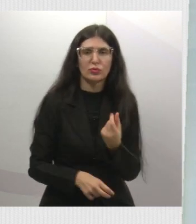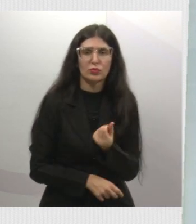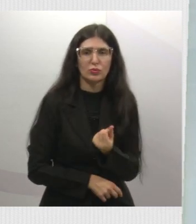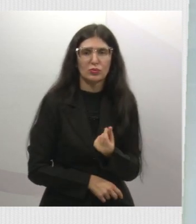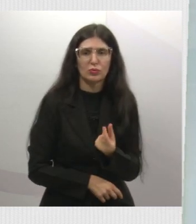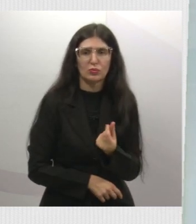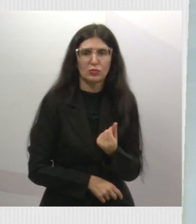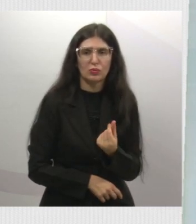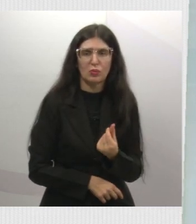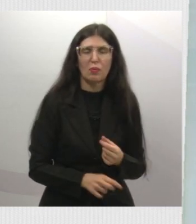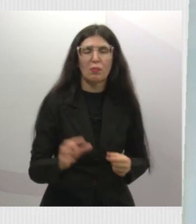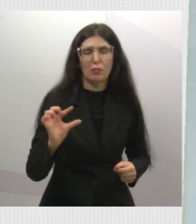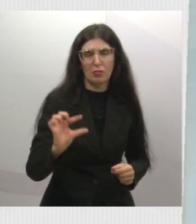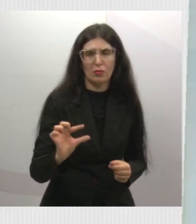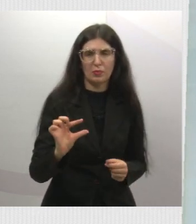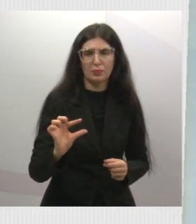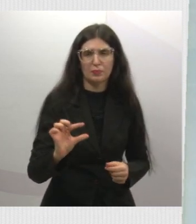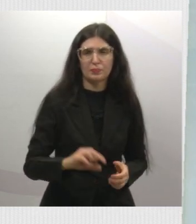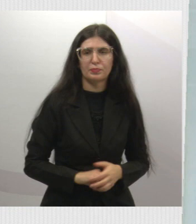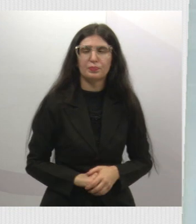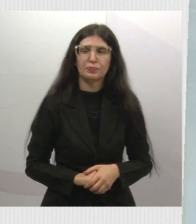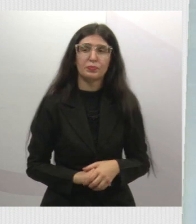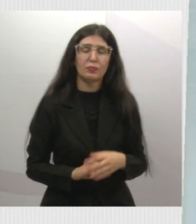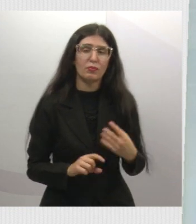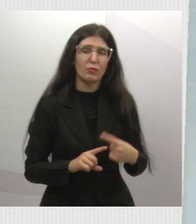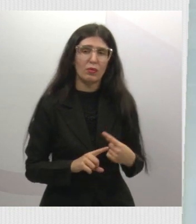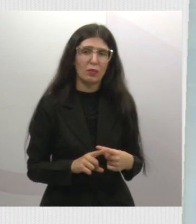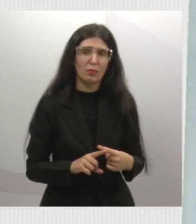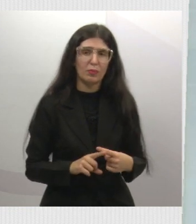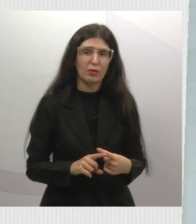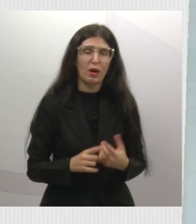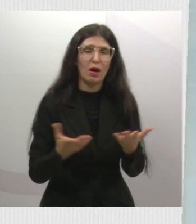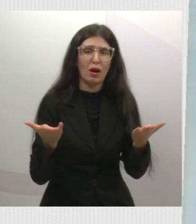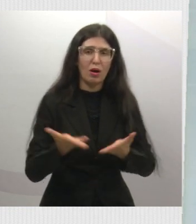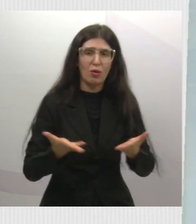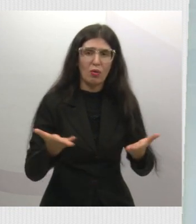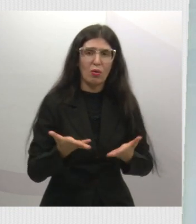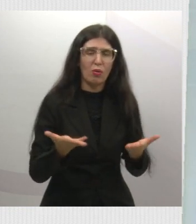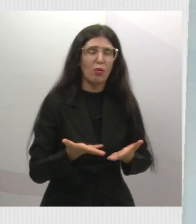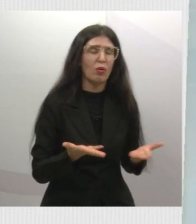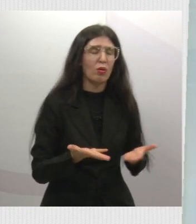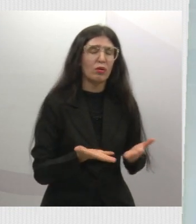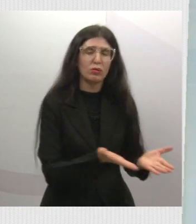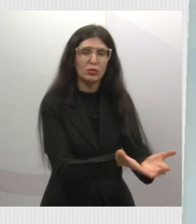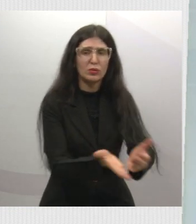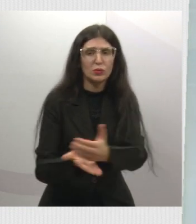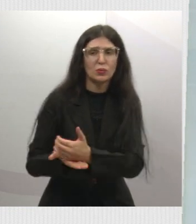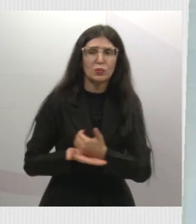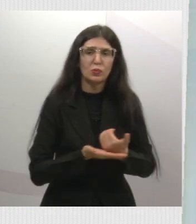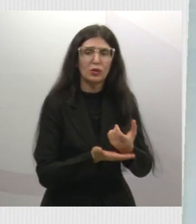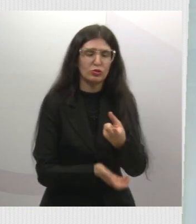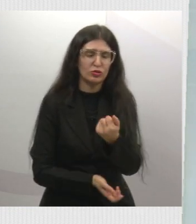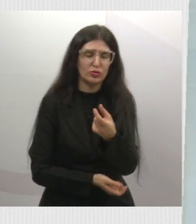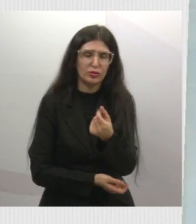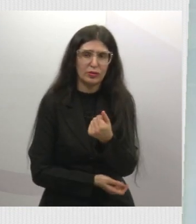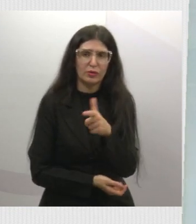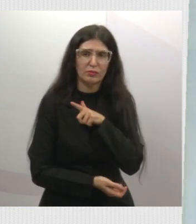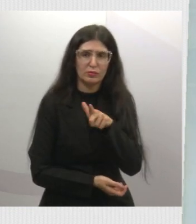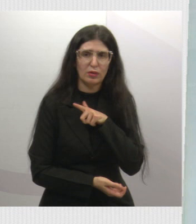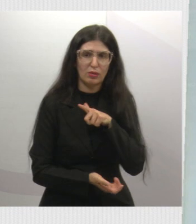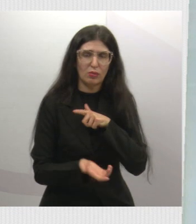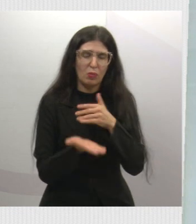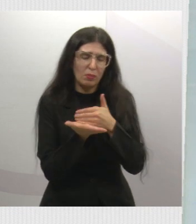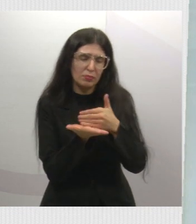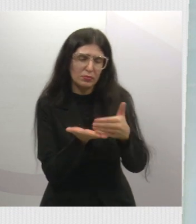esse quadrimestre, porque esses recursos começaram a entrar agora no comecinho de maio.